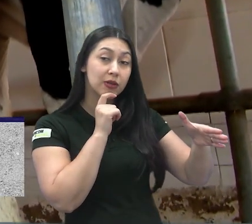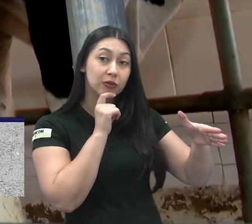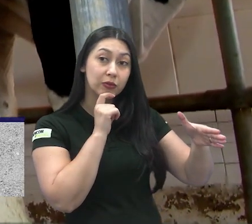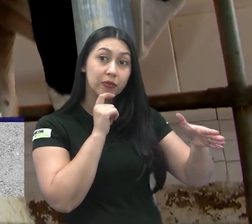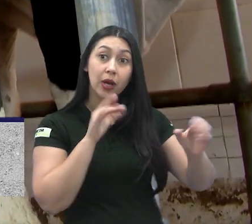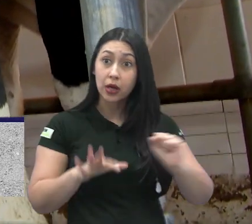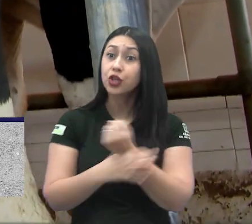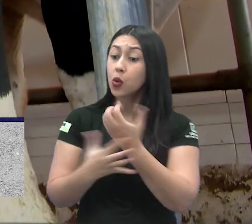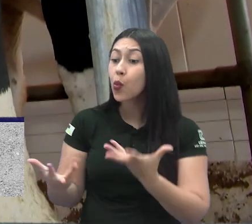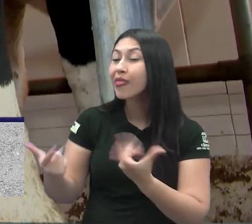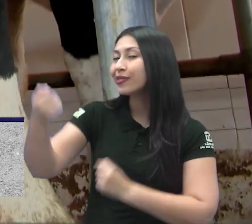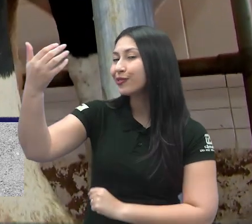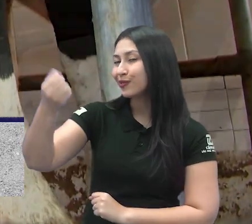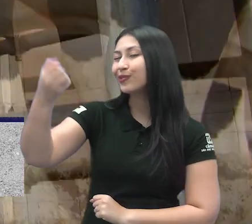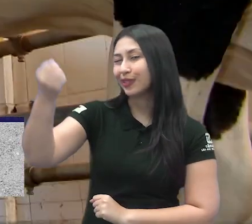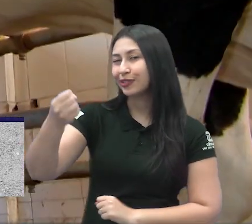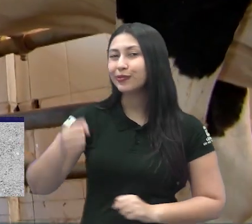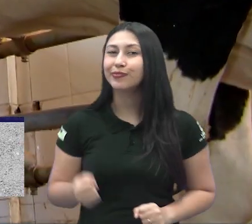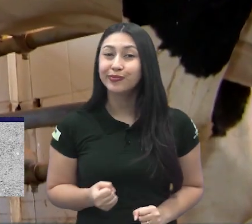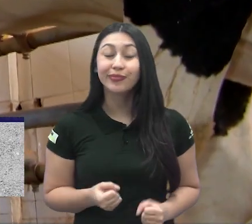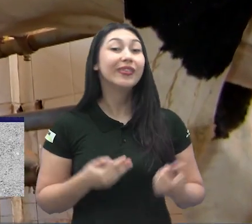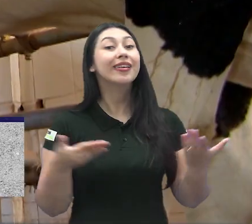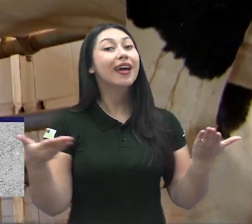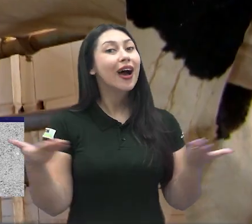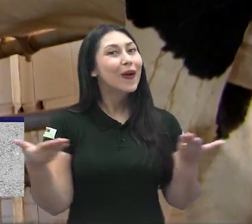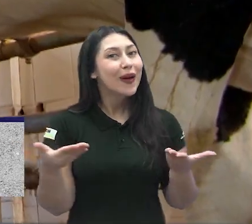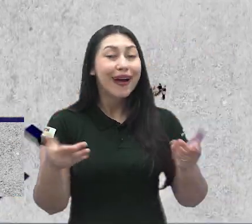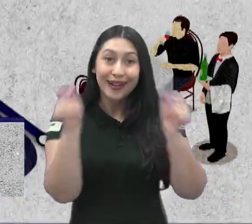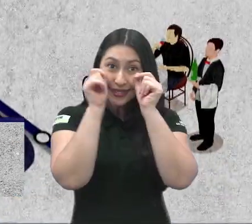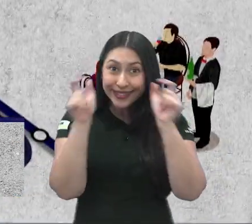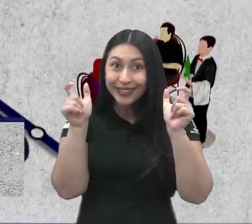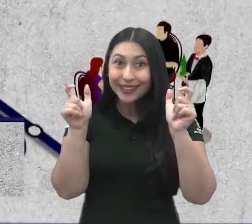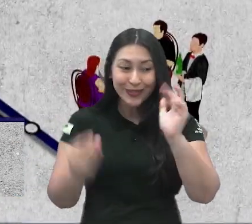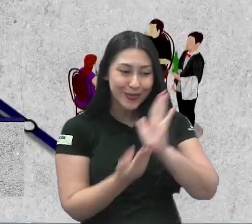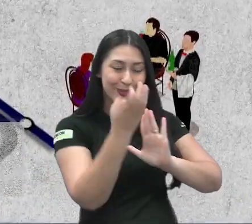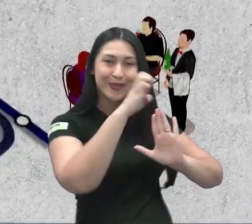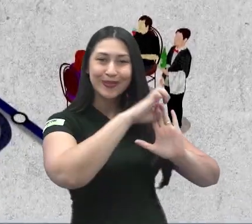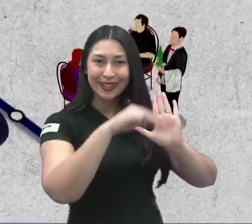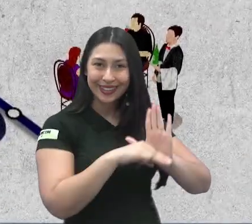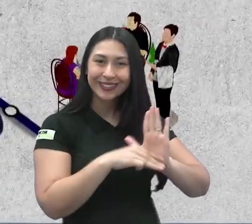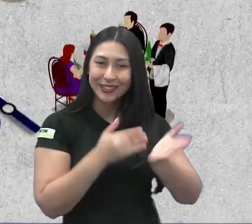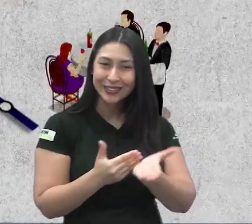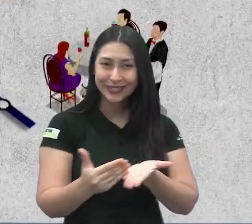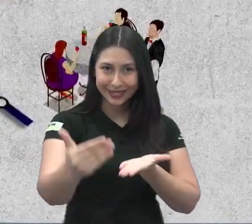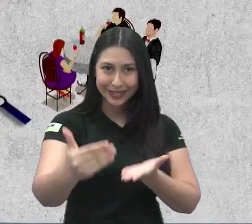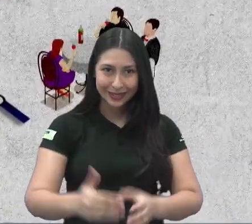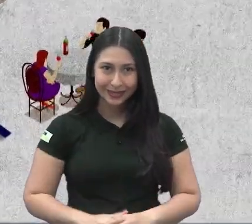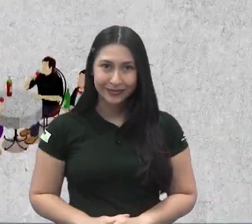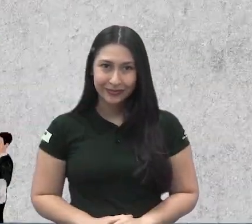Isso garante uma qualidade do leite bastante grande. A partir de agora, fique com a gente, porque o Estação Mercado está no